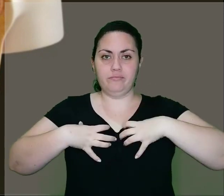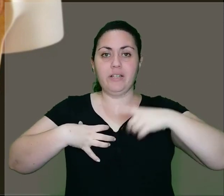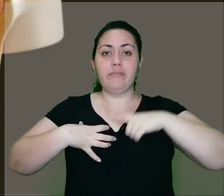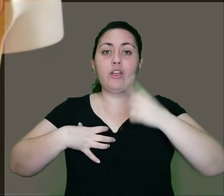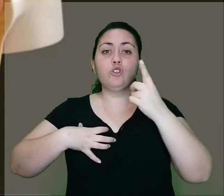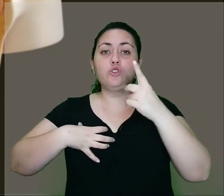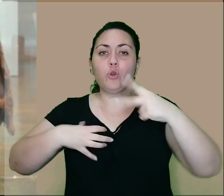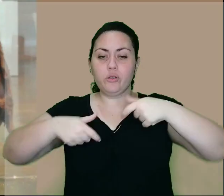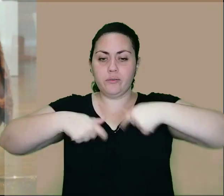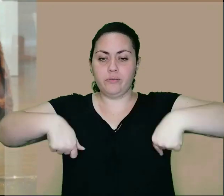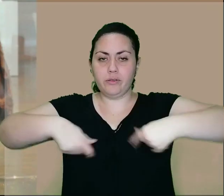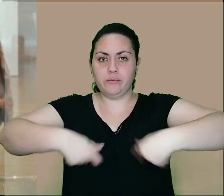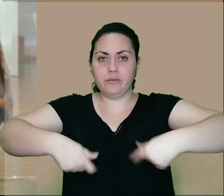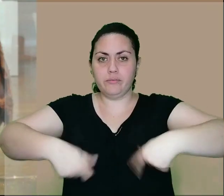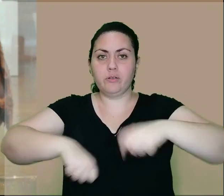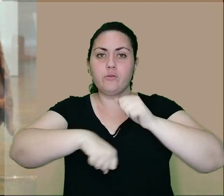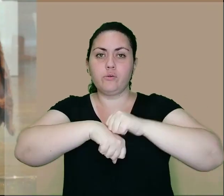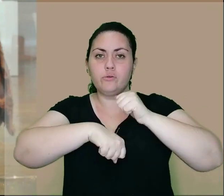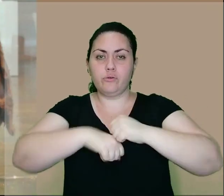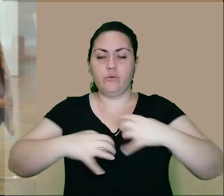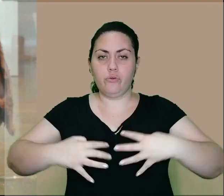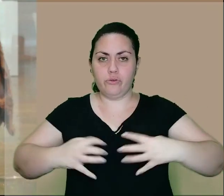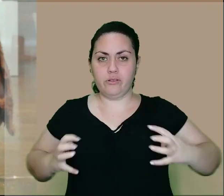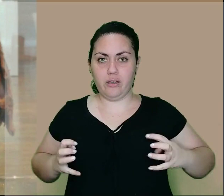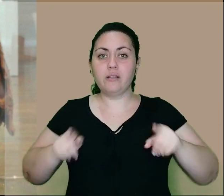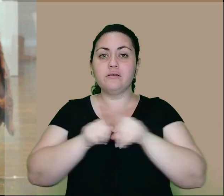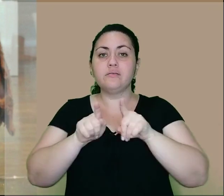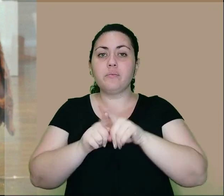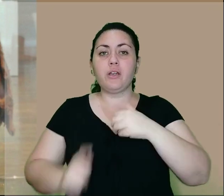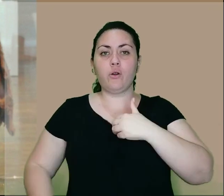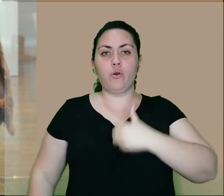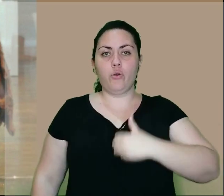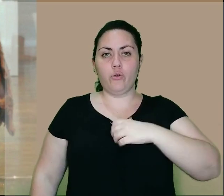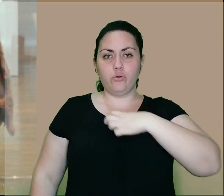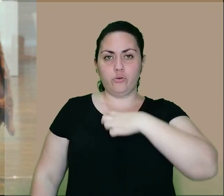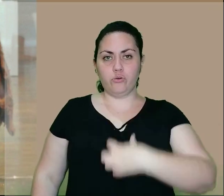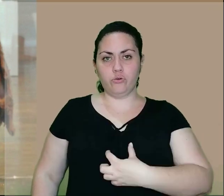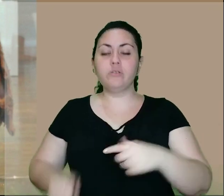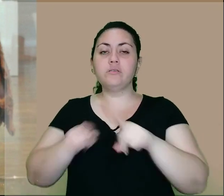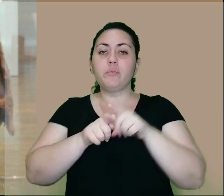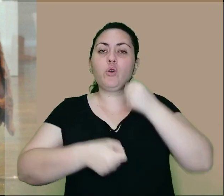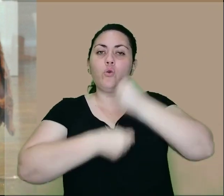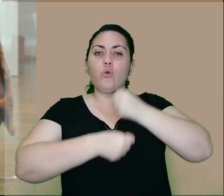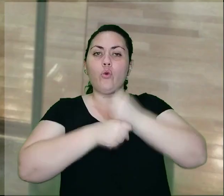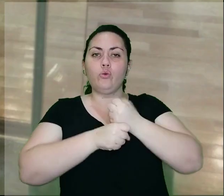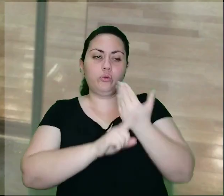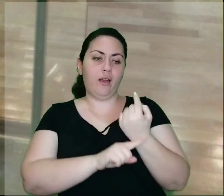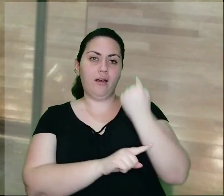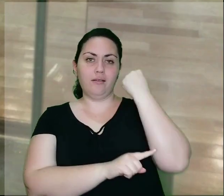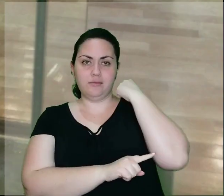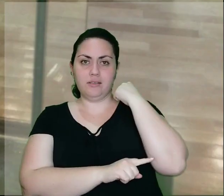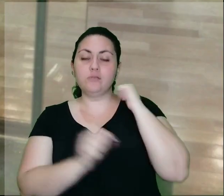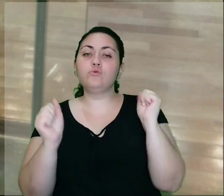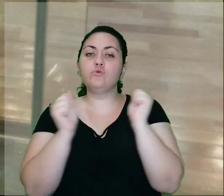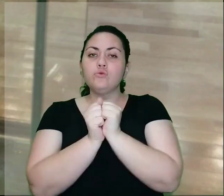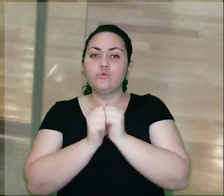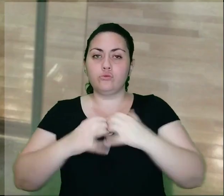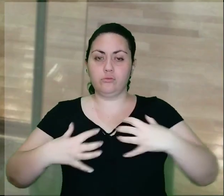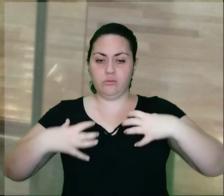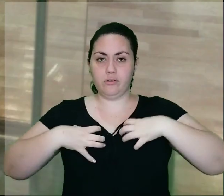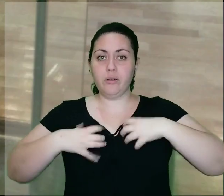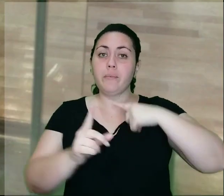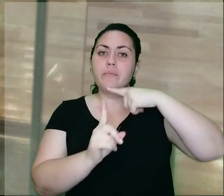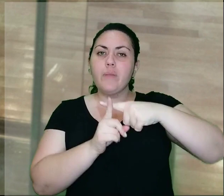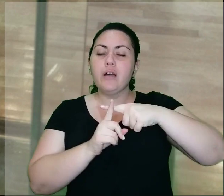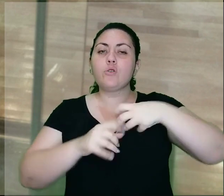pares de costelas, pelo osso externo e pela coluna vertebral, juntamente com os outros órgãos